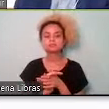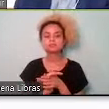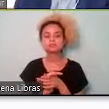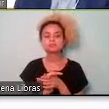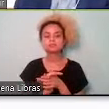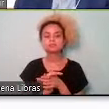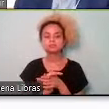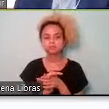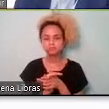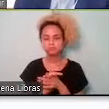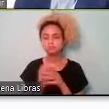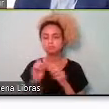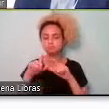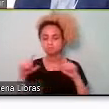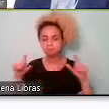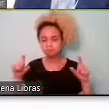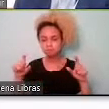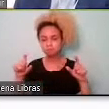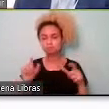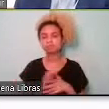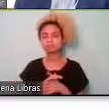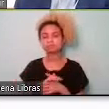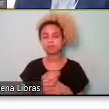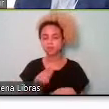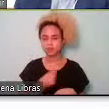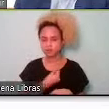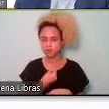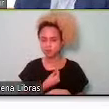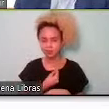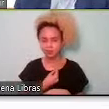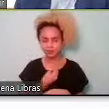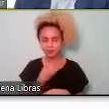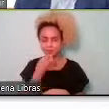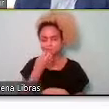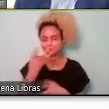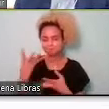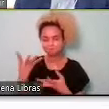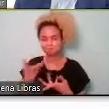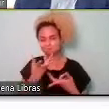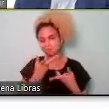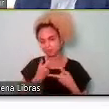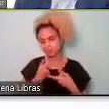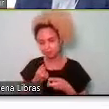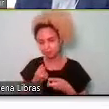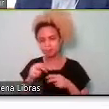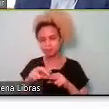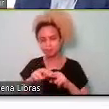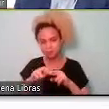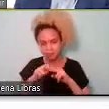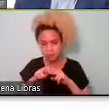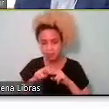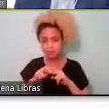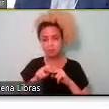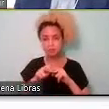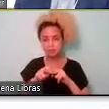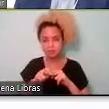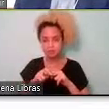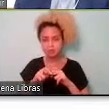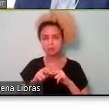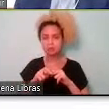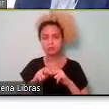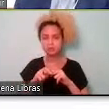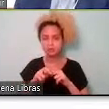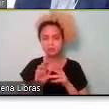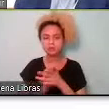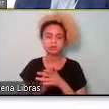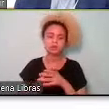deixo essa mensagem. A vida é o nosso bem mais precioso. Portanto, antes de reformar ou